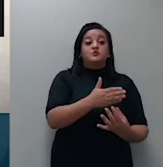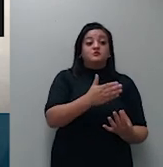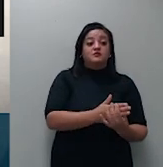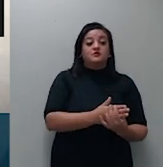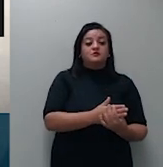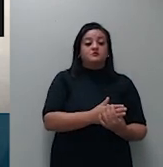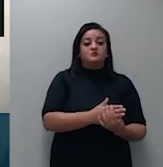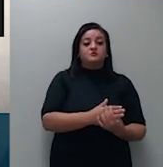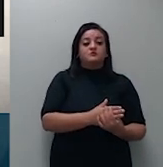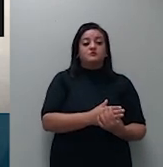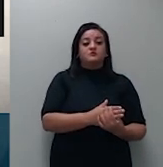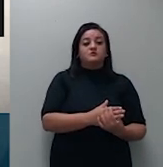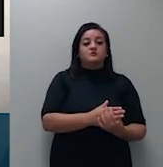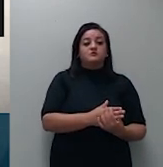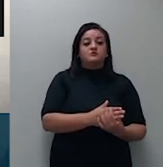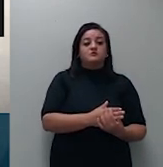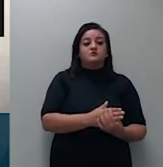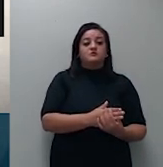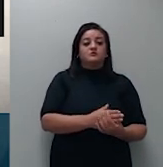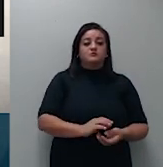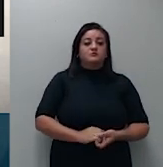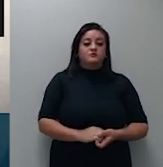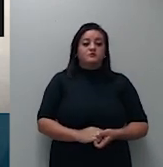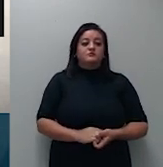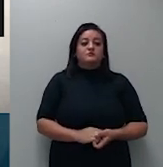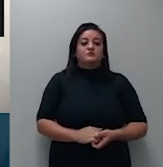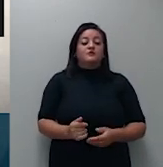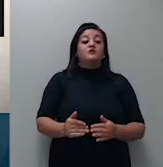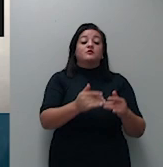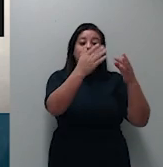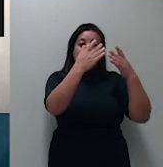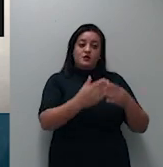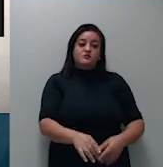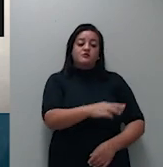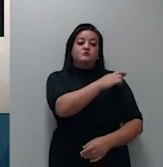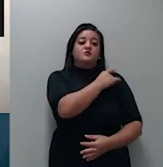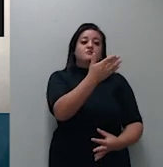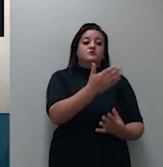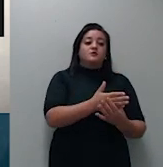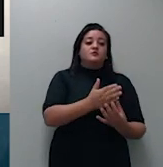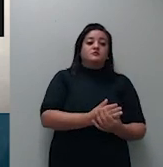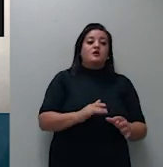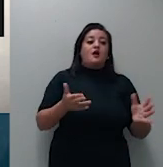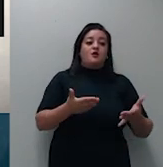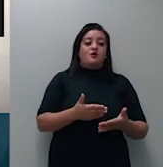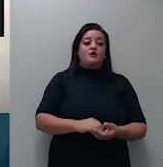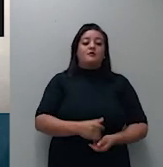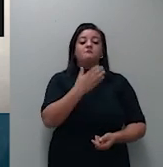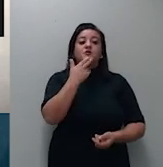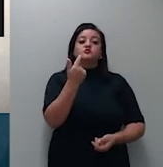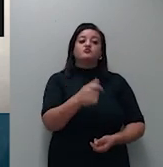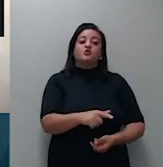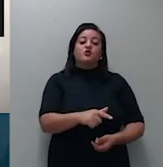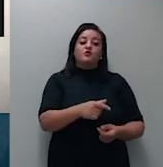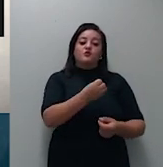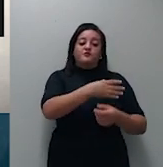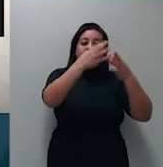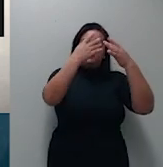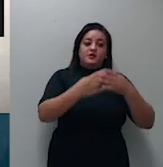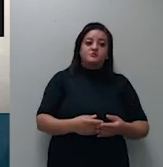apresentação diante disso a autora da presente ação ora recorrida